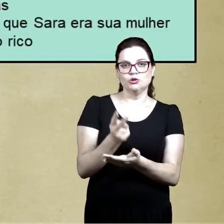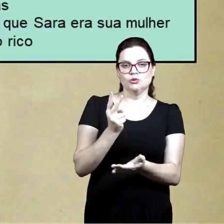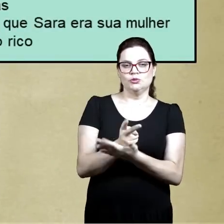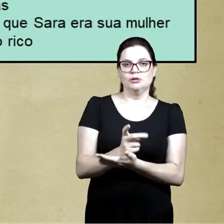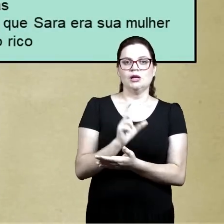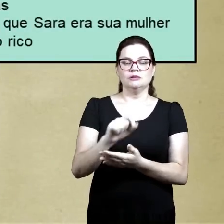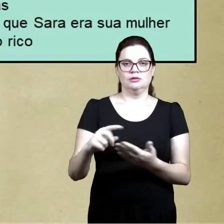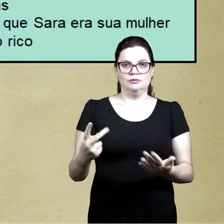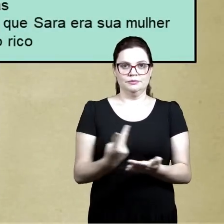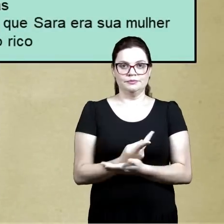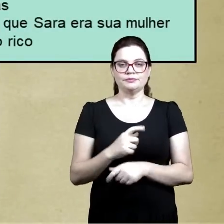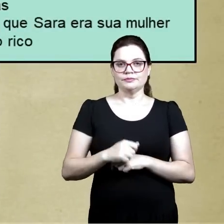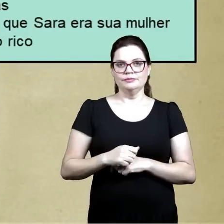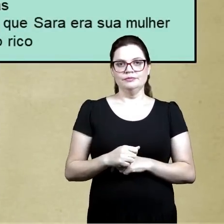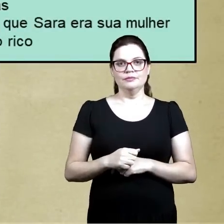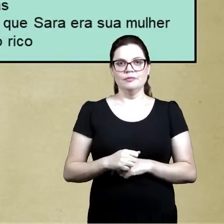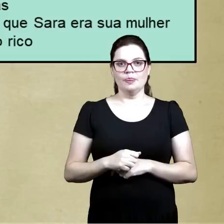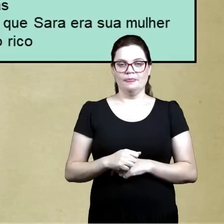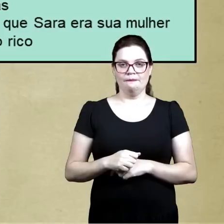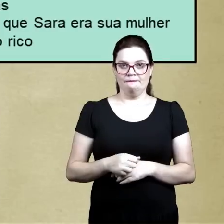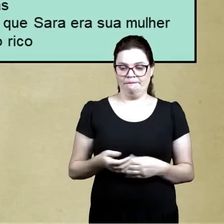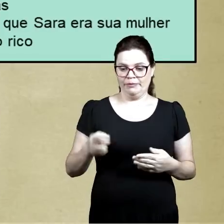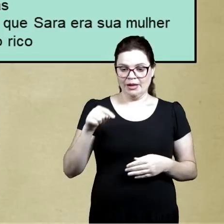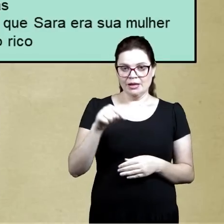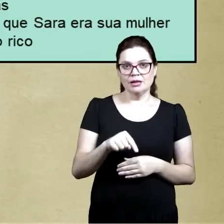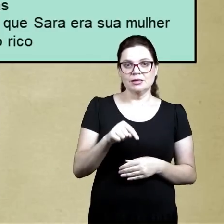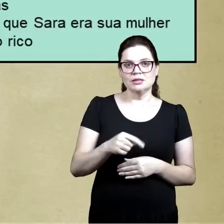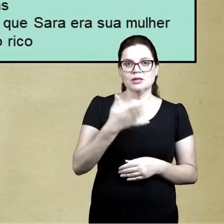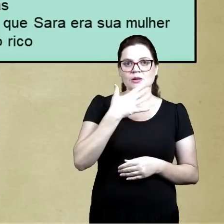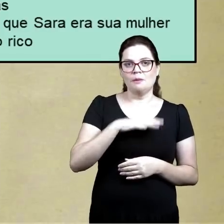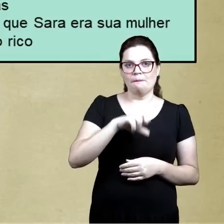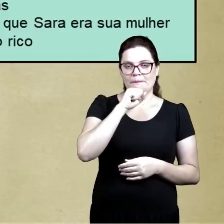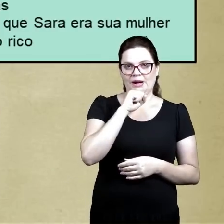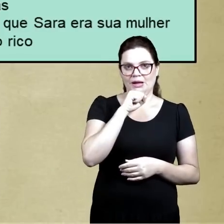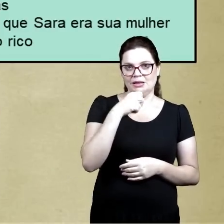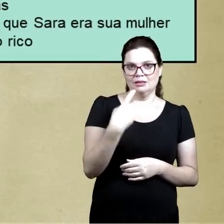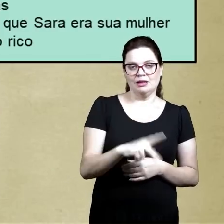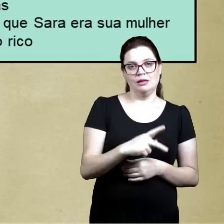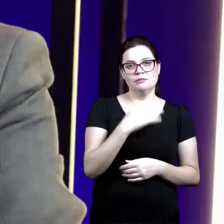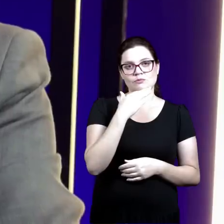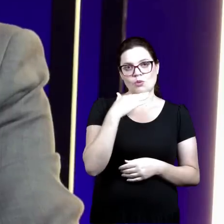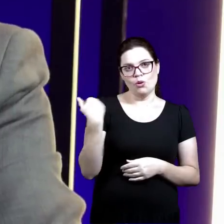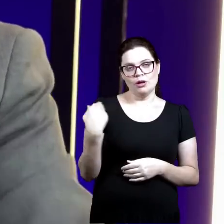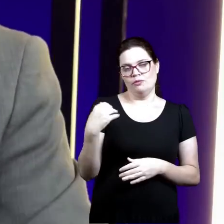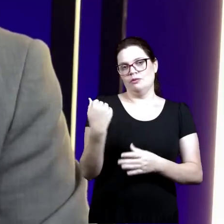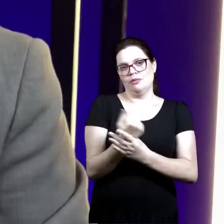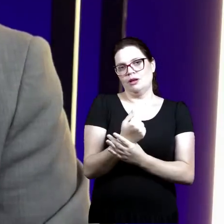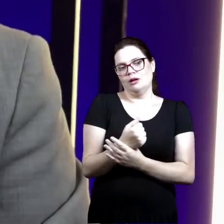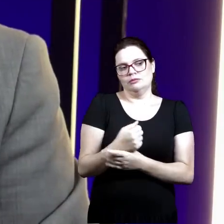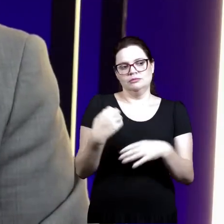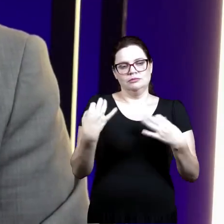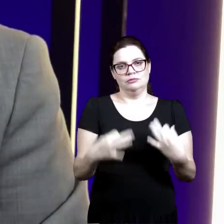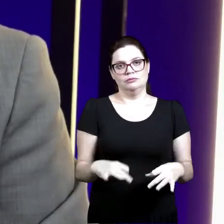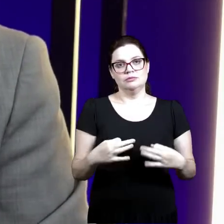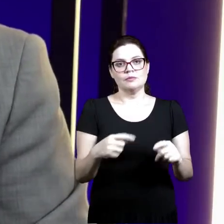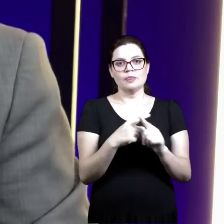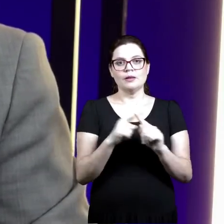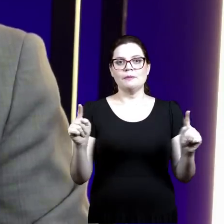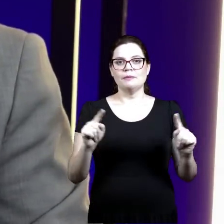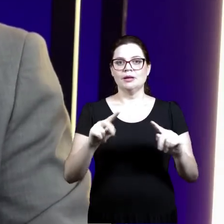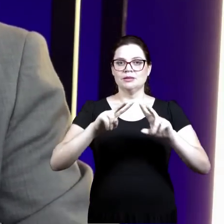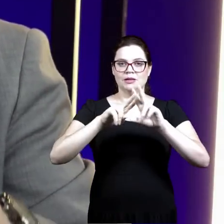O pai desta vida, ele morreu na vida de Abrão, né? Perdeu o pai, isso é uma coisa...